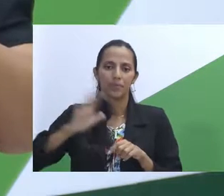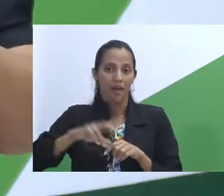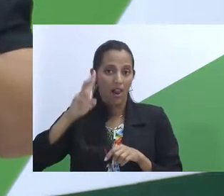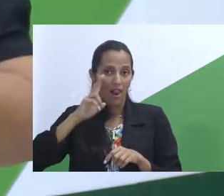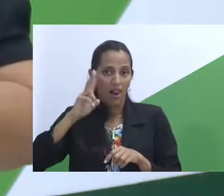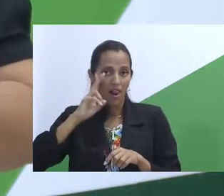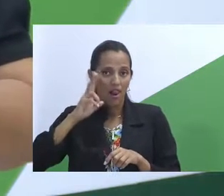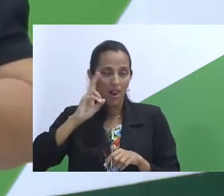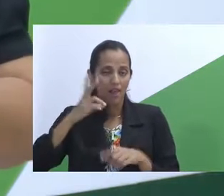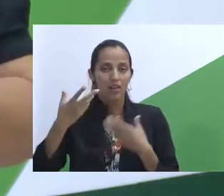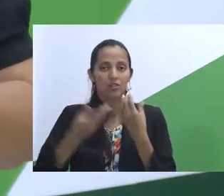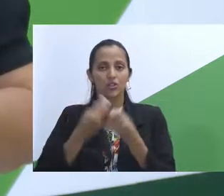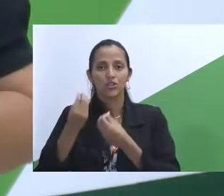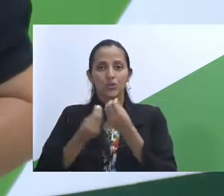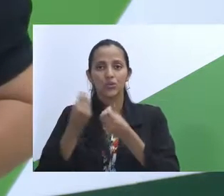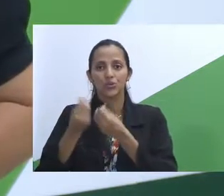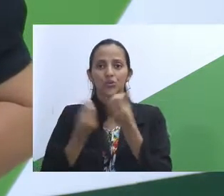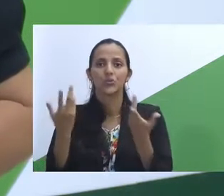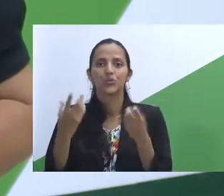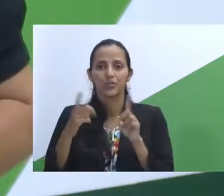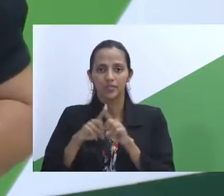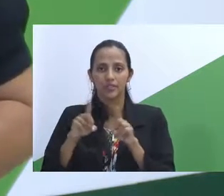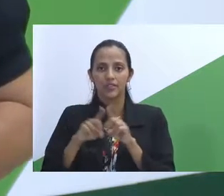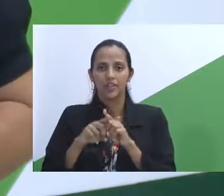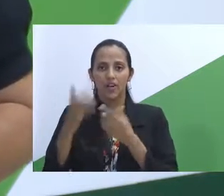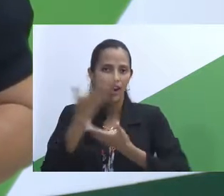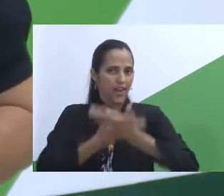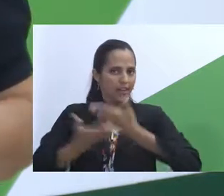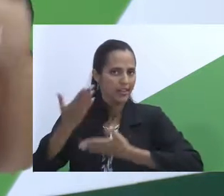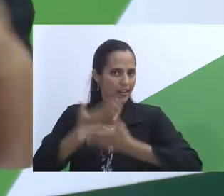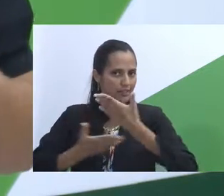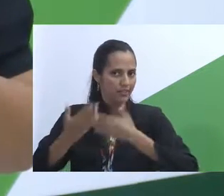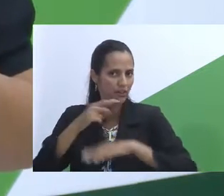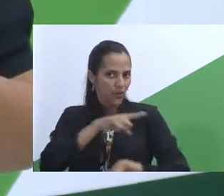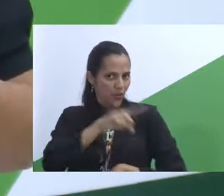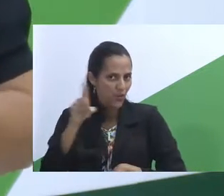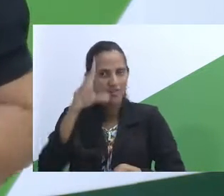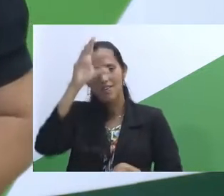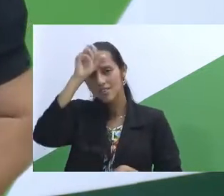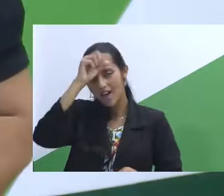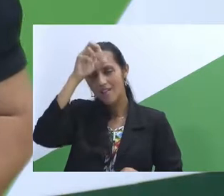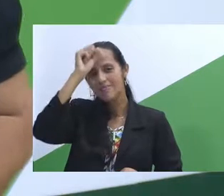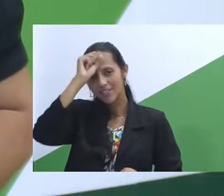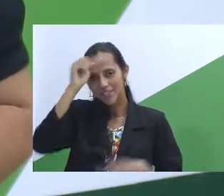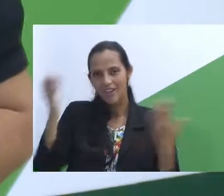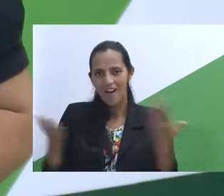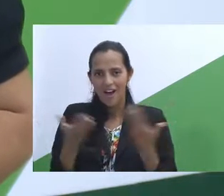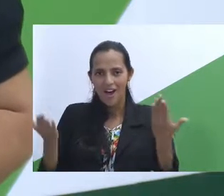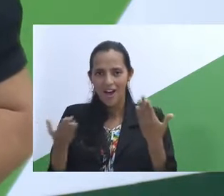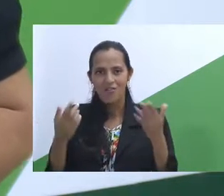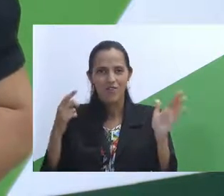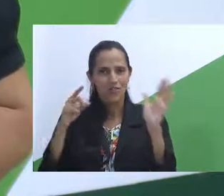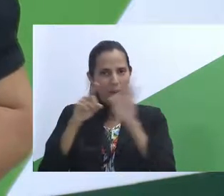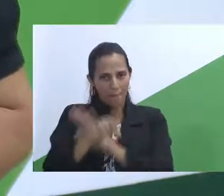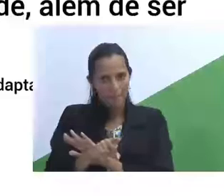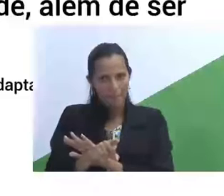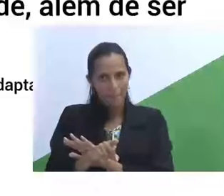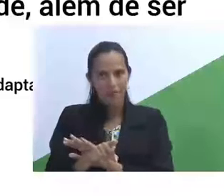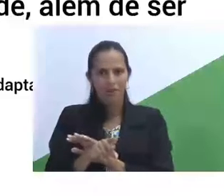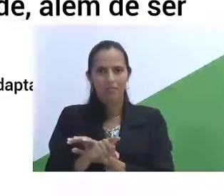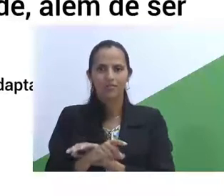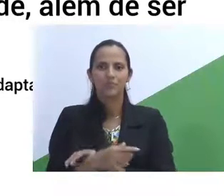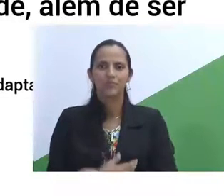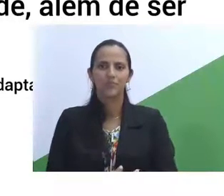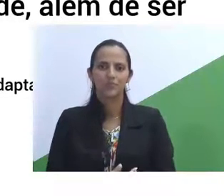trabalhando para essa figura. Nós temos, então, agora a nossa interatividade. Eu espero que todos vocês, então, participem. Vamos aí à primeira questão,